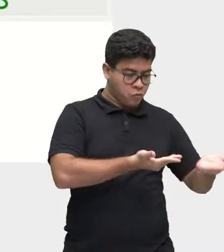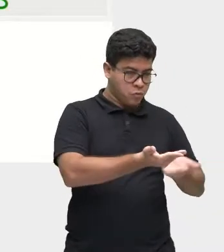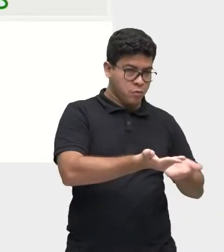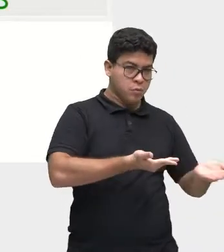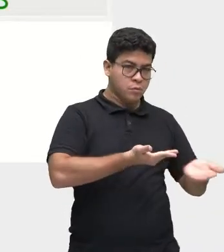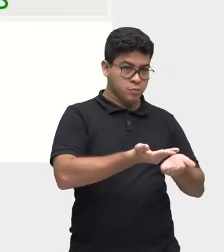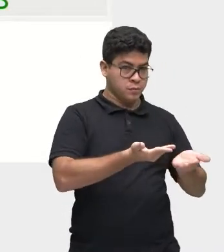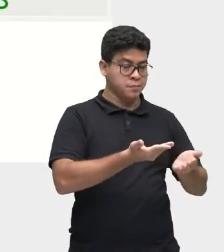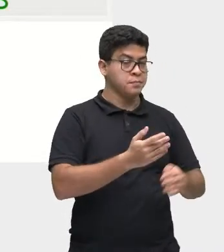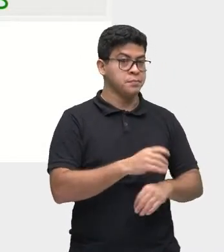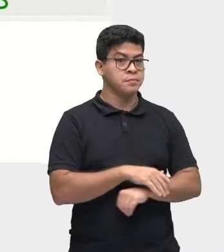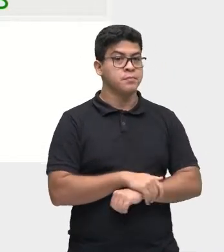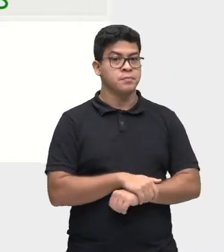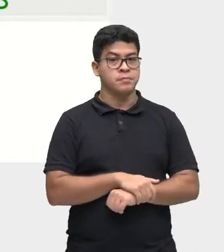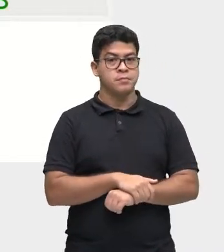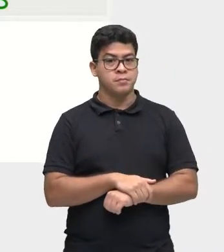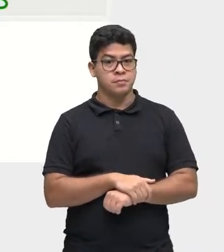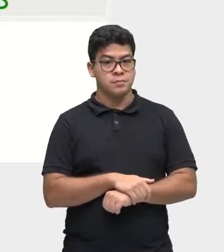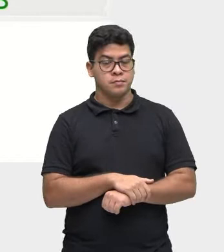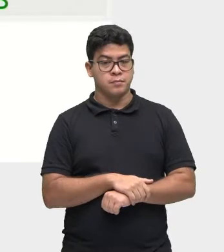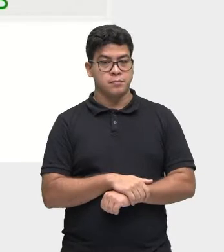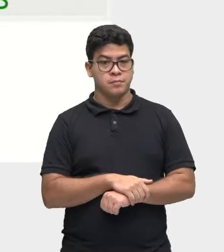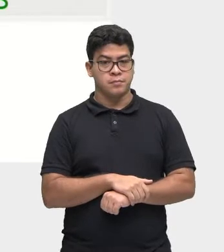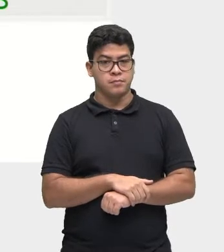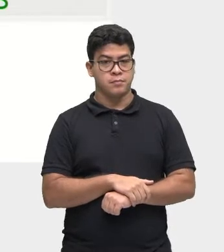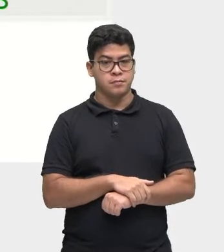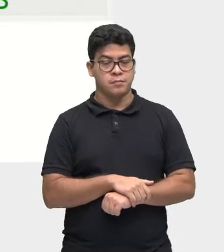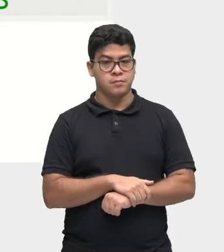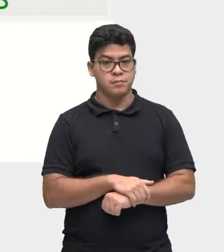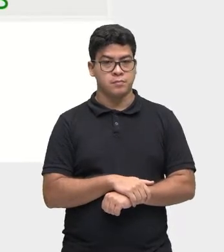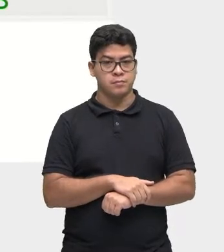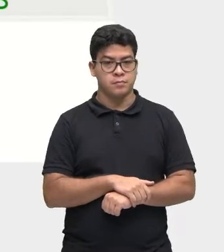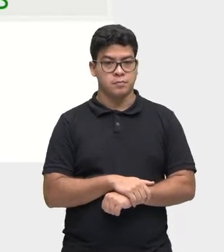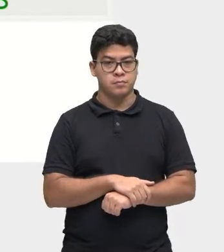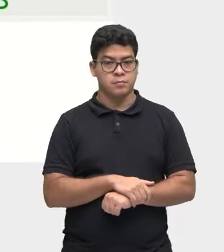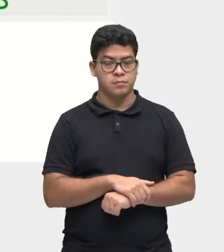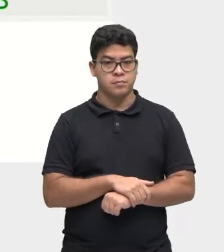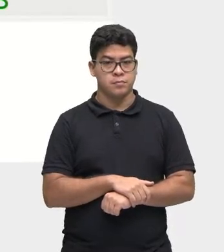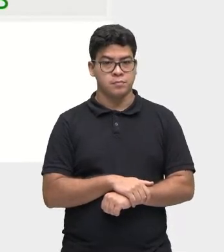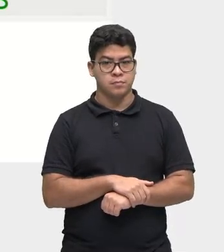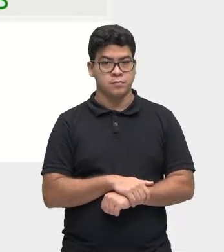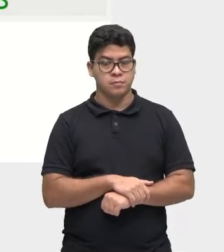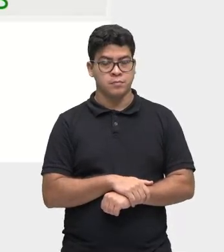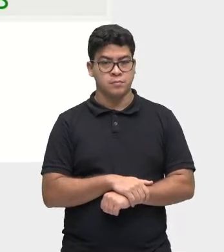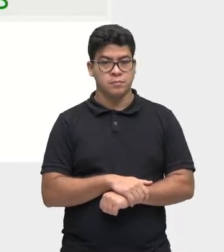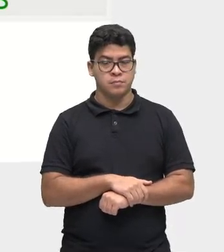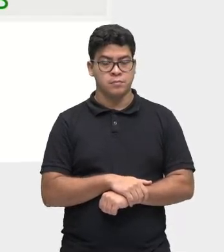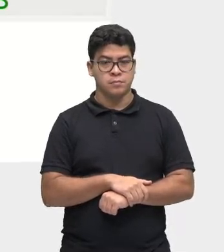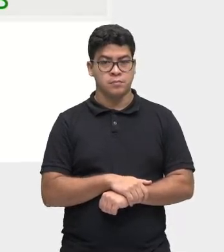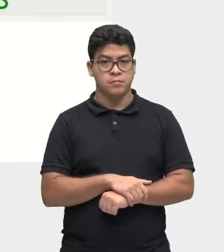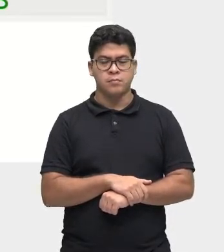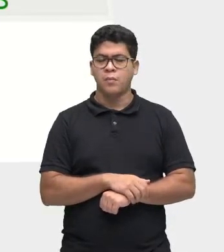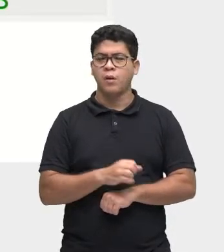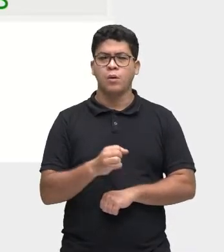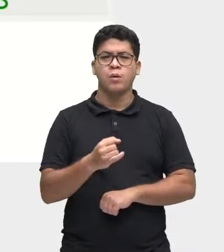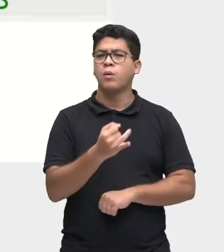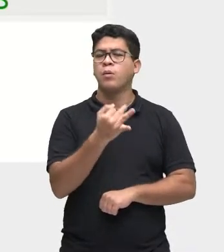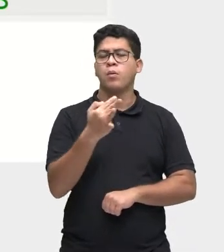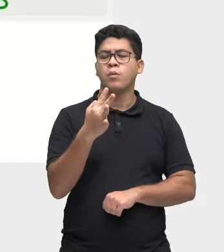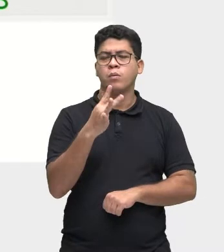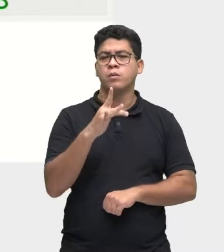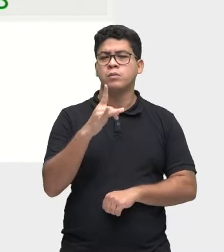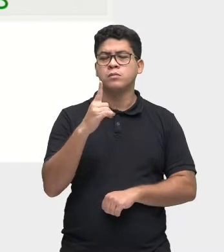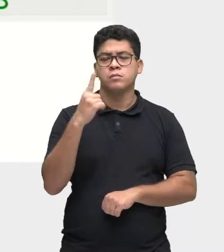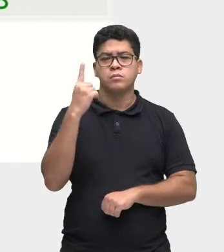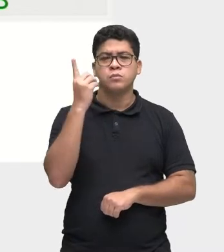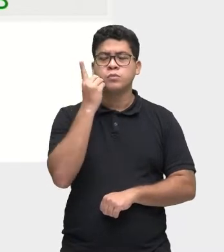na coluna dos funcionários. 150 funcionários. E em quantos dias? Em 100